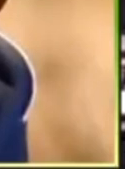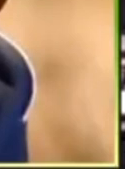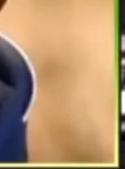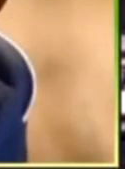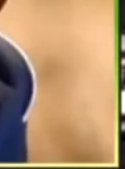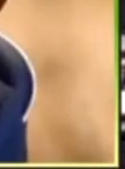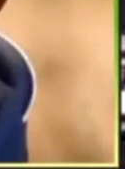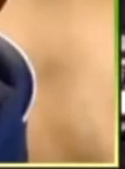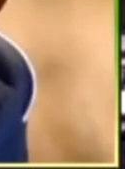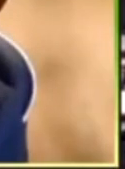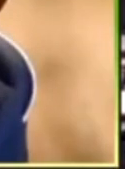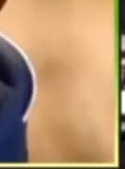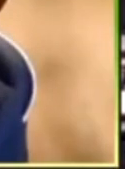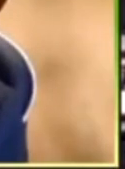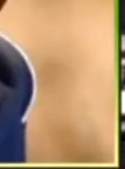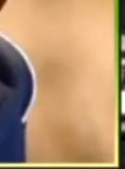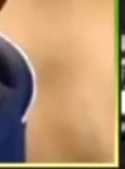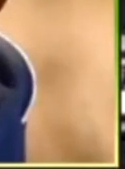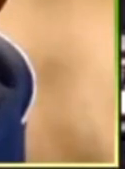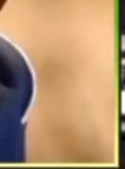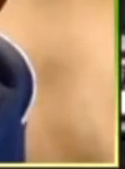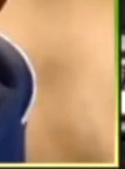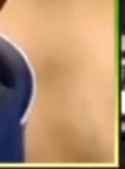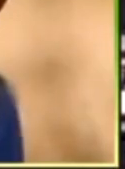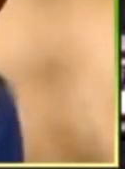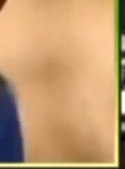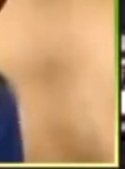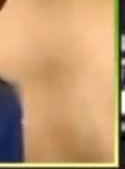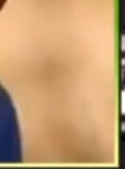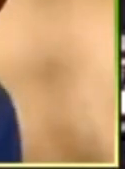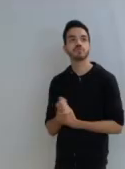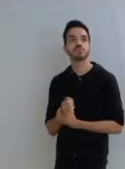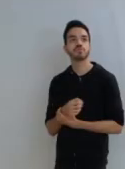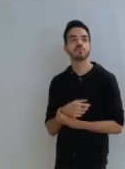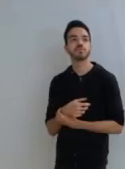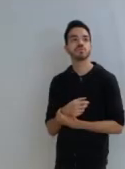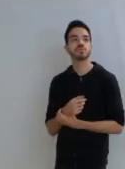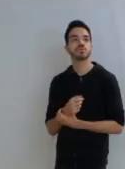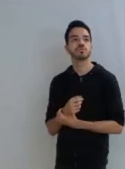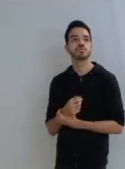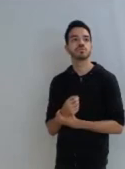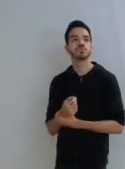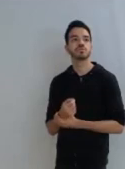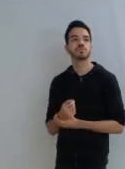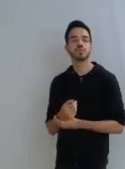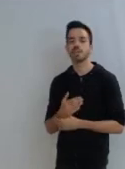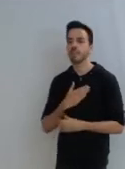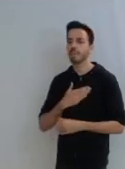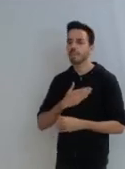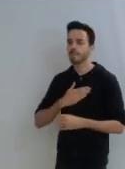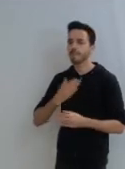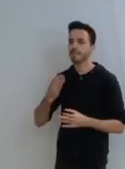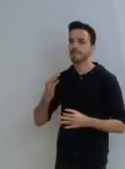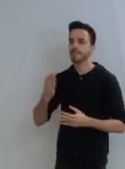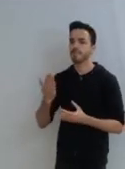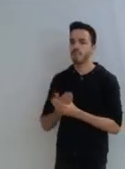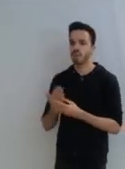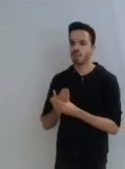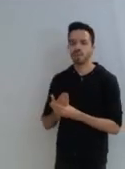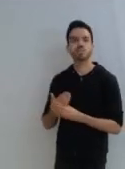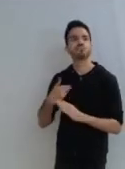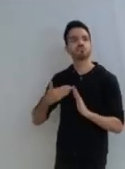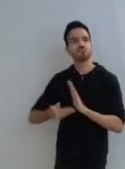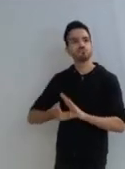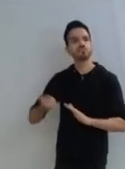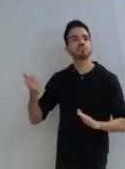permitindo a interação entre o magistrado, as partes e os demais participantes. Por unanimidade, a sexta turma entendeu que o contexto atual de